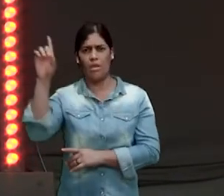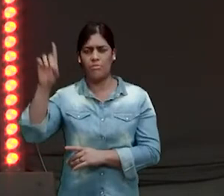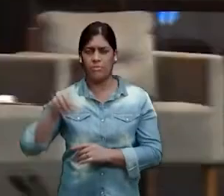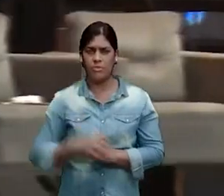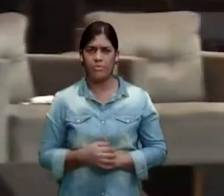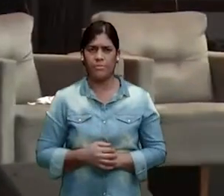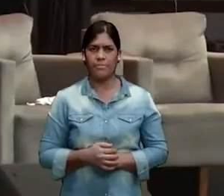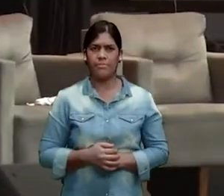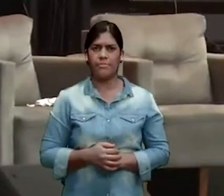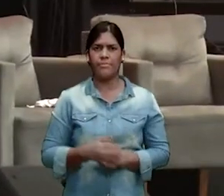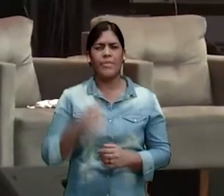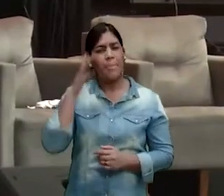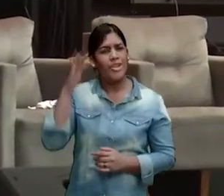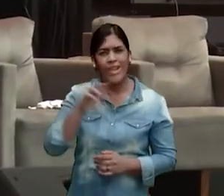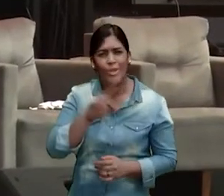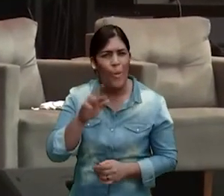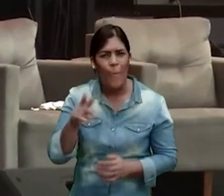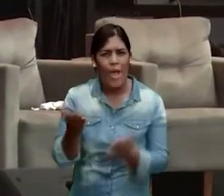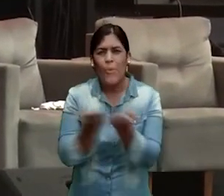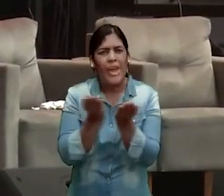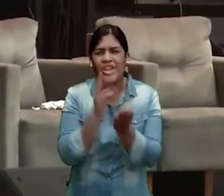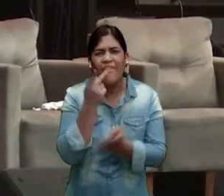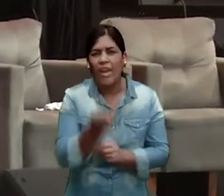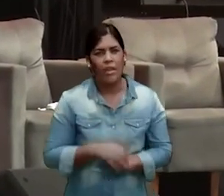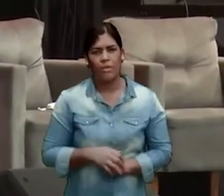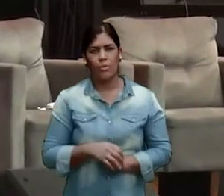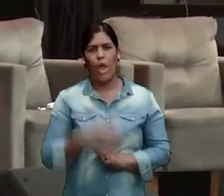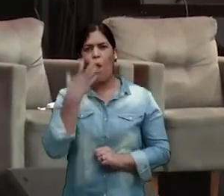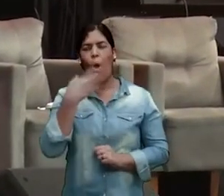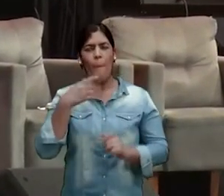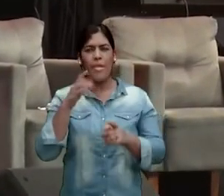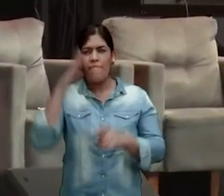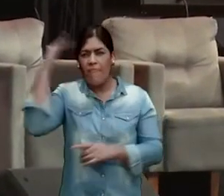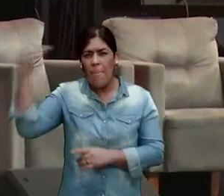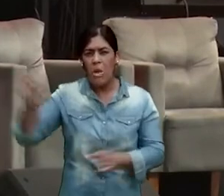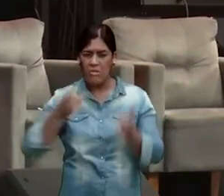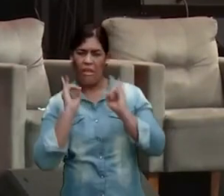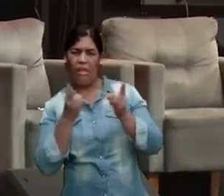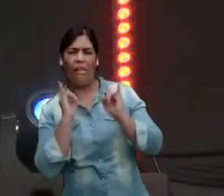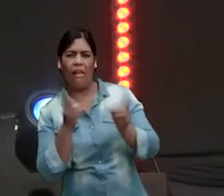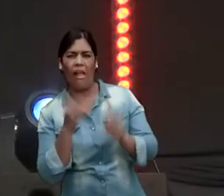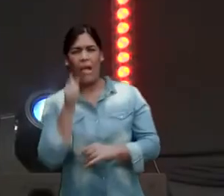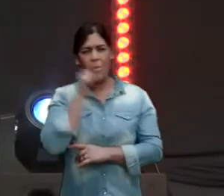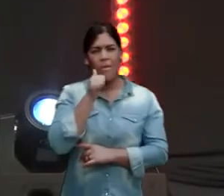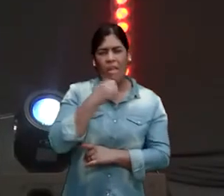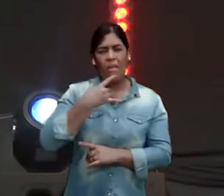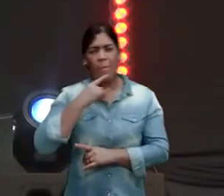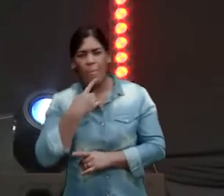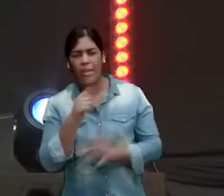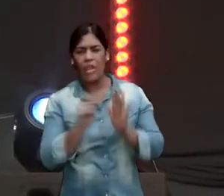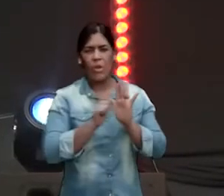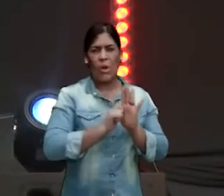não é um religioso e carteirinha que tá falando isso não é um roqueiro com as mulheres com as bebidas com as drogas com esse mundo